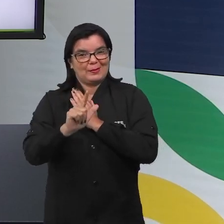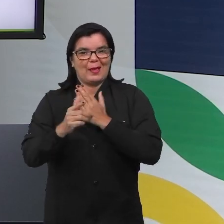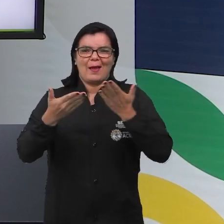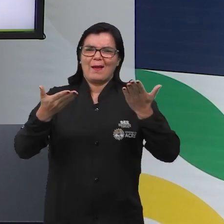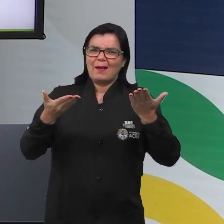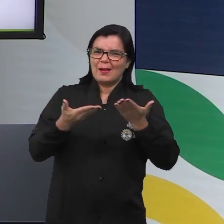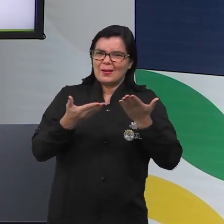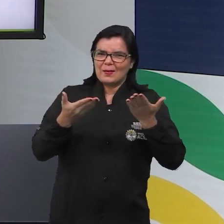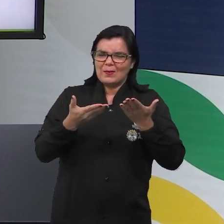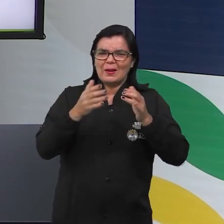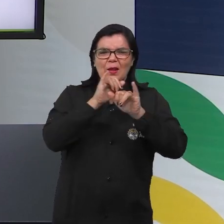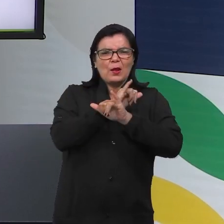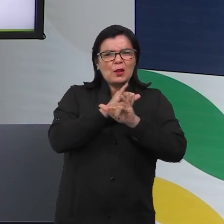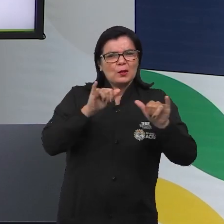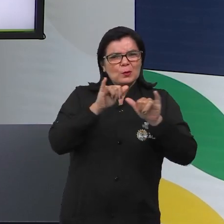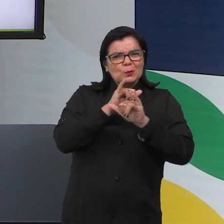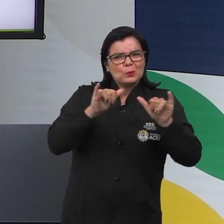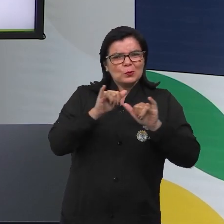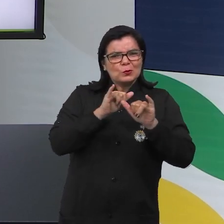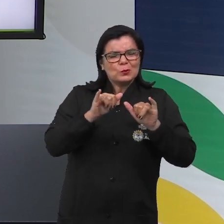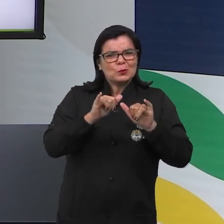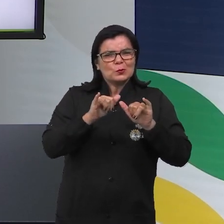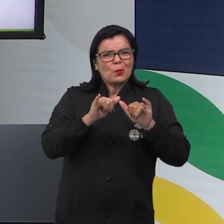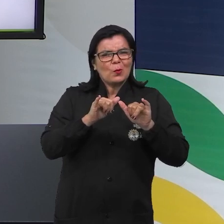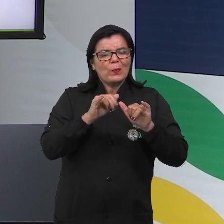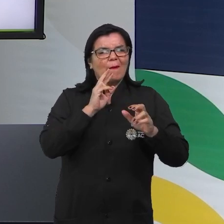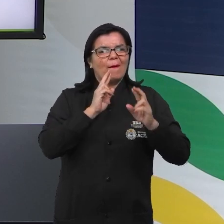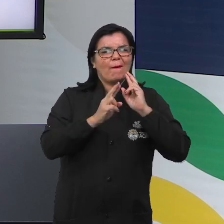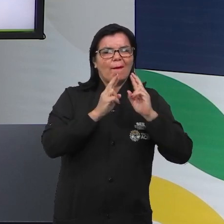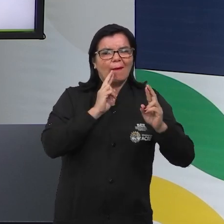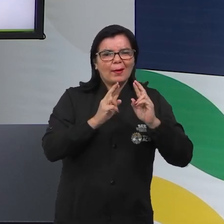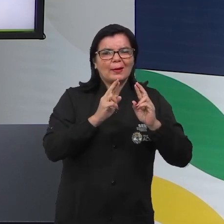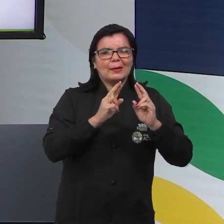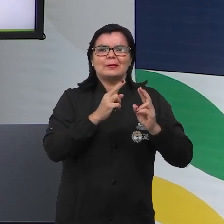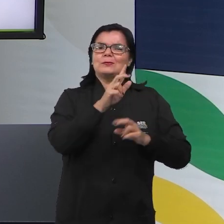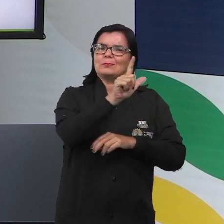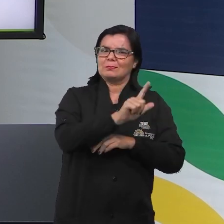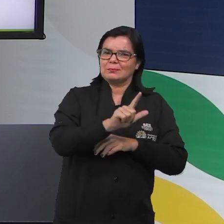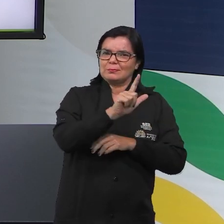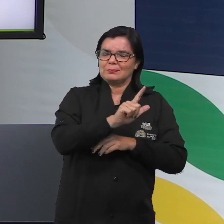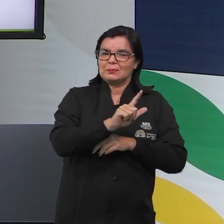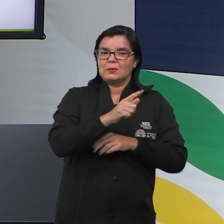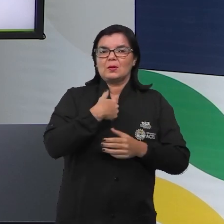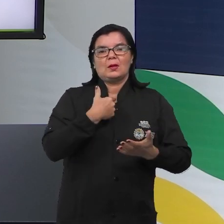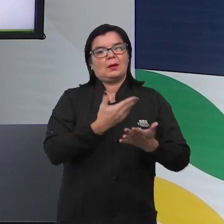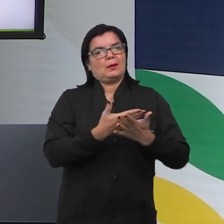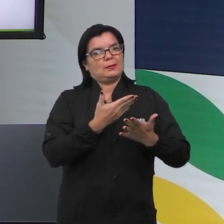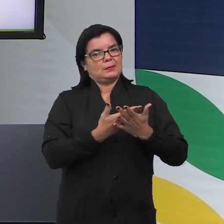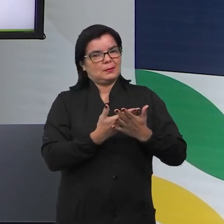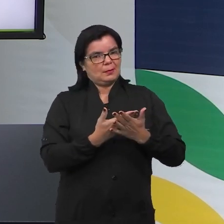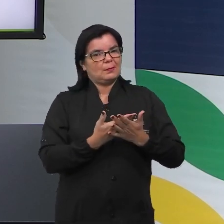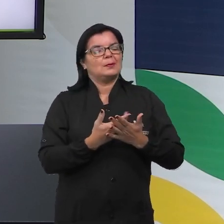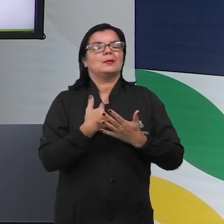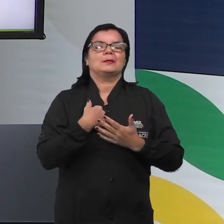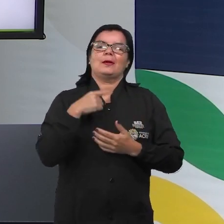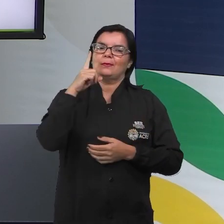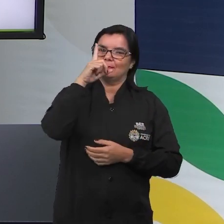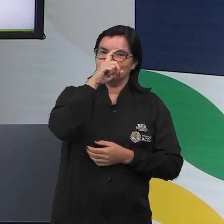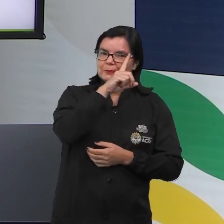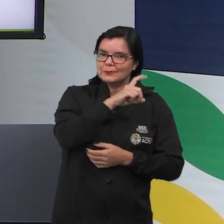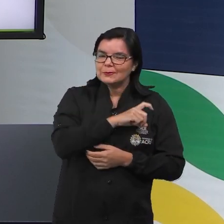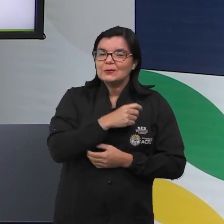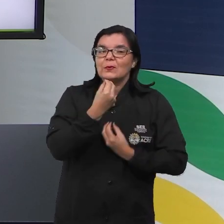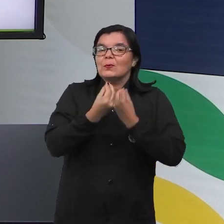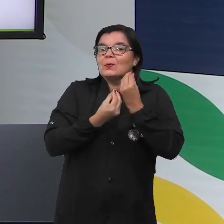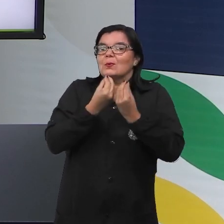agora a senhora traz uma informação sobre manifestação literária. Essa aula está ficando um pouco complicada. E